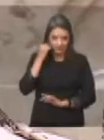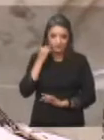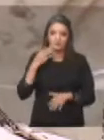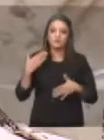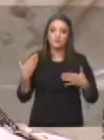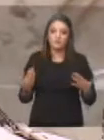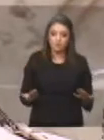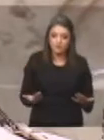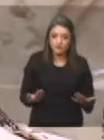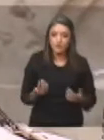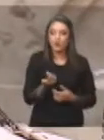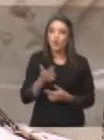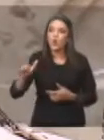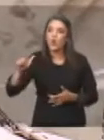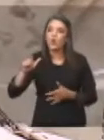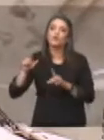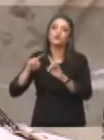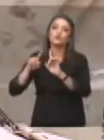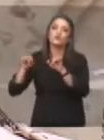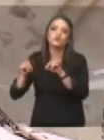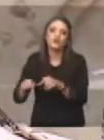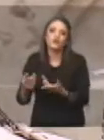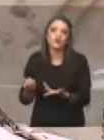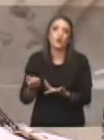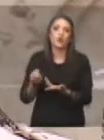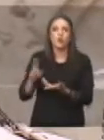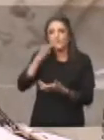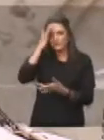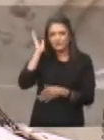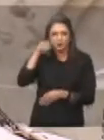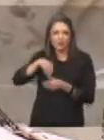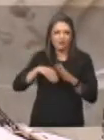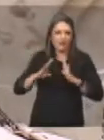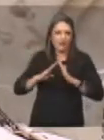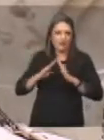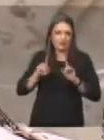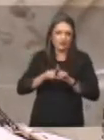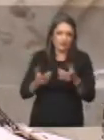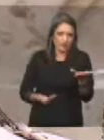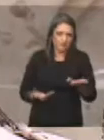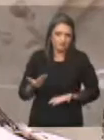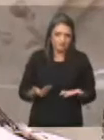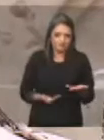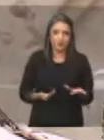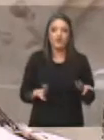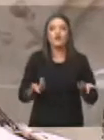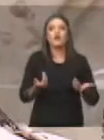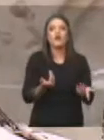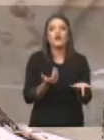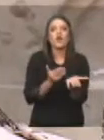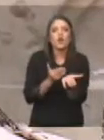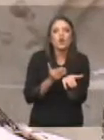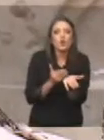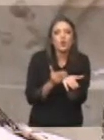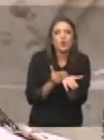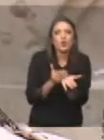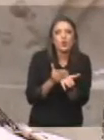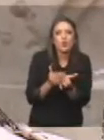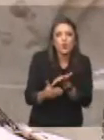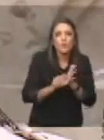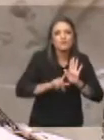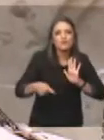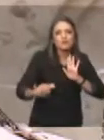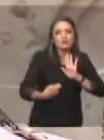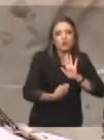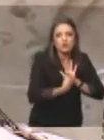de outros servidores ou empregados em seu próprio domicílio. As investigações tiveram início a partir da notícia